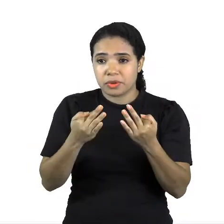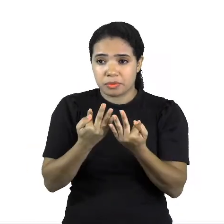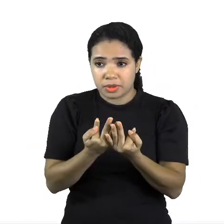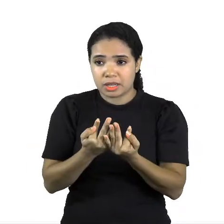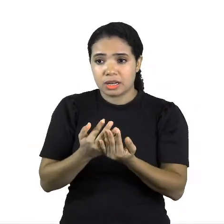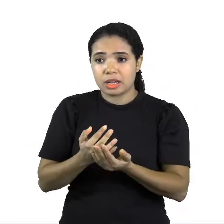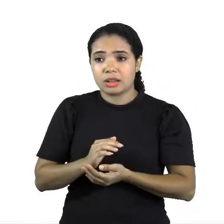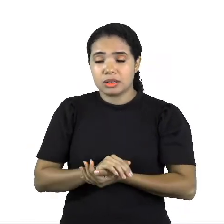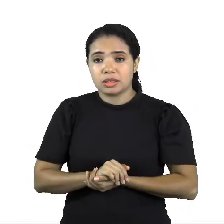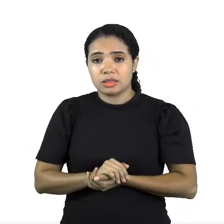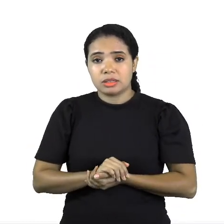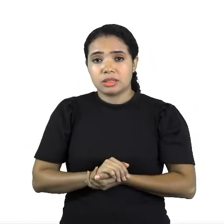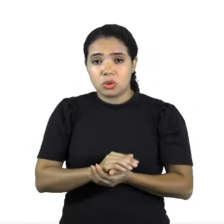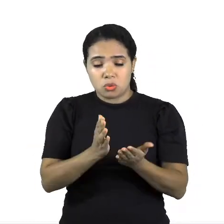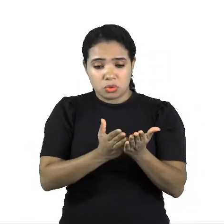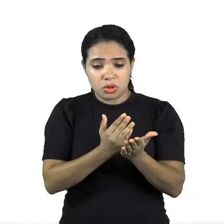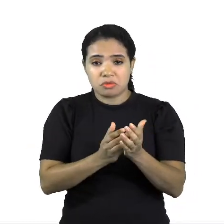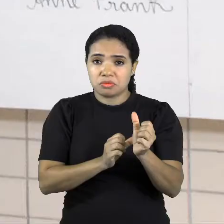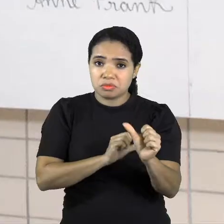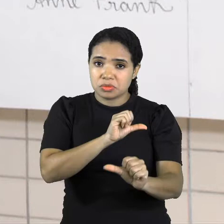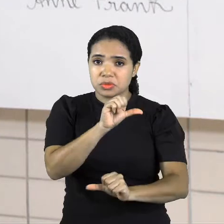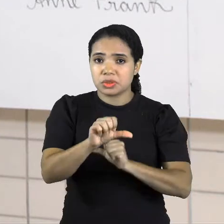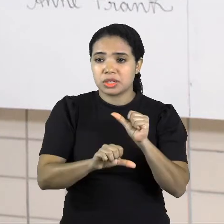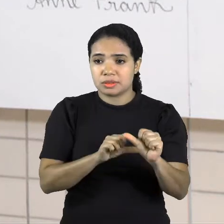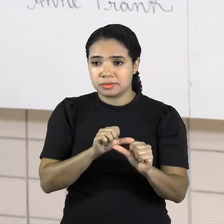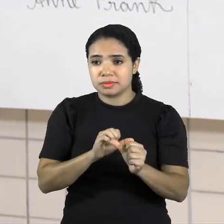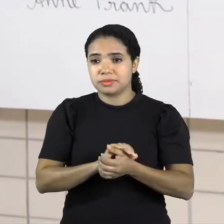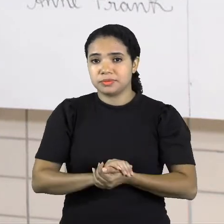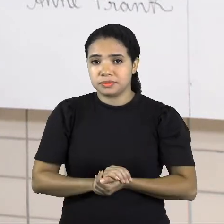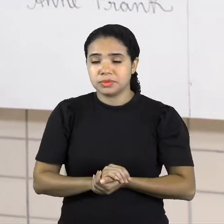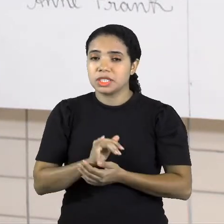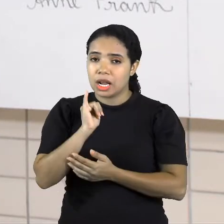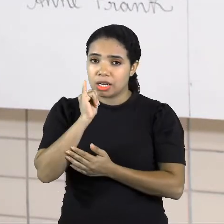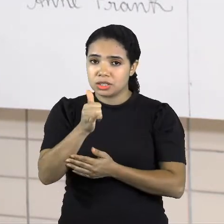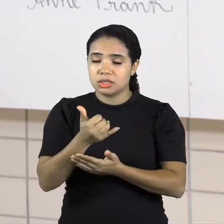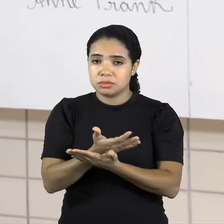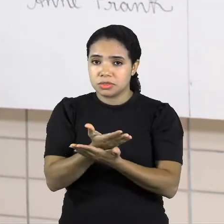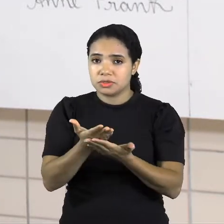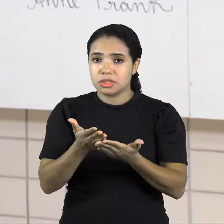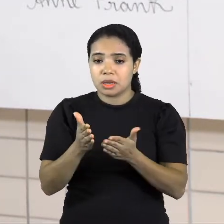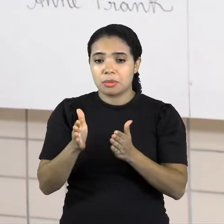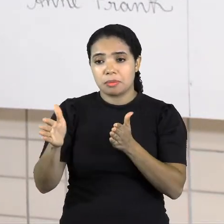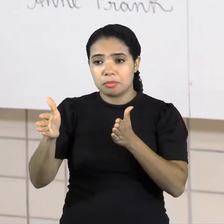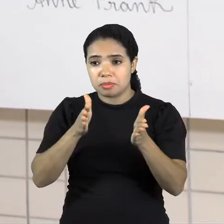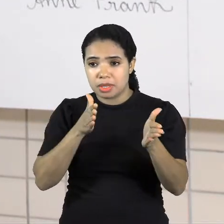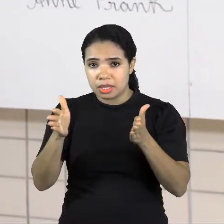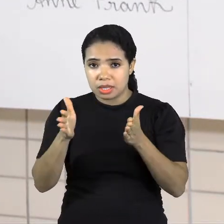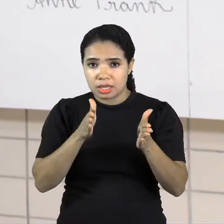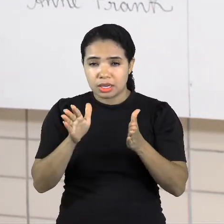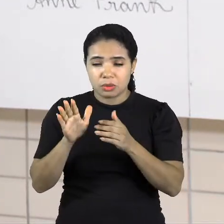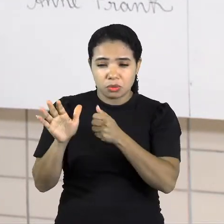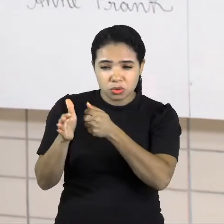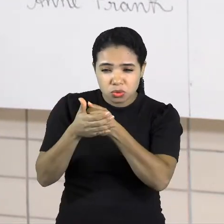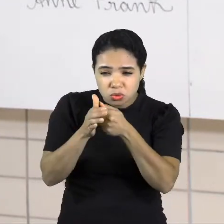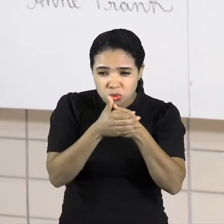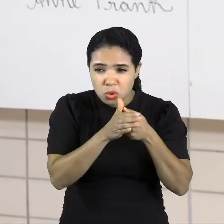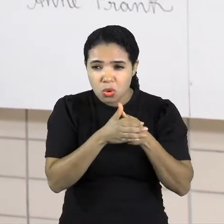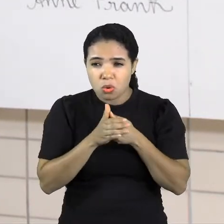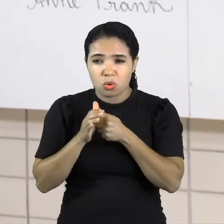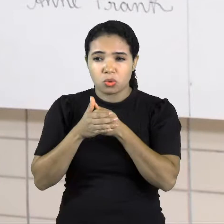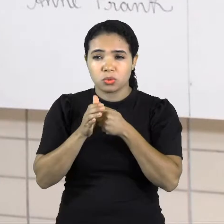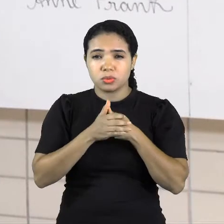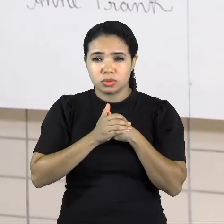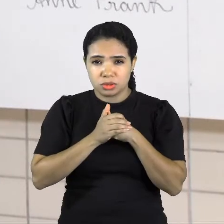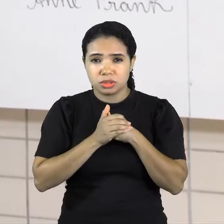decidiu transformá-las em livro. Então, como eu disse para vocês, no período que eles ficaram escondidos, que foi um